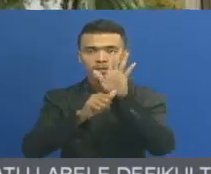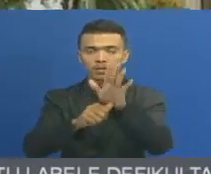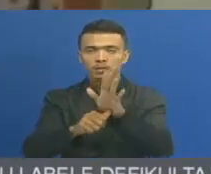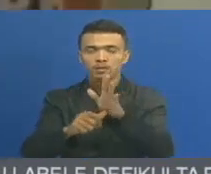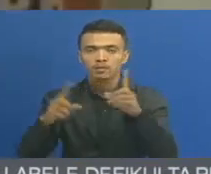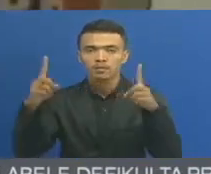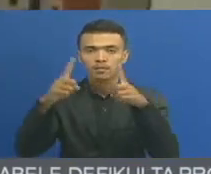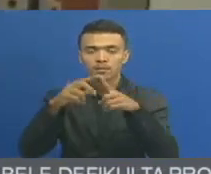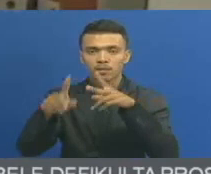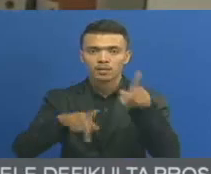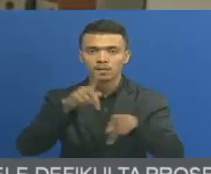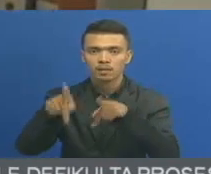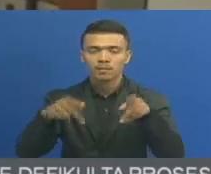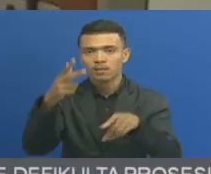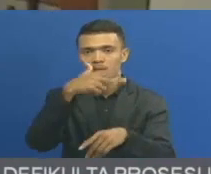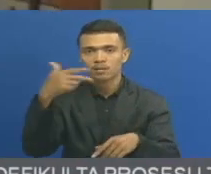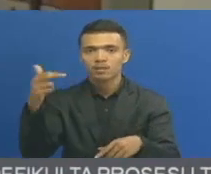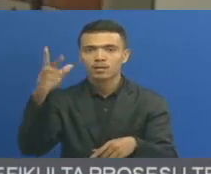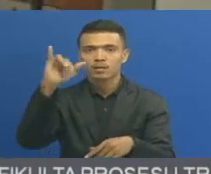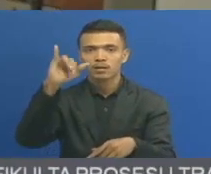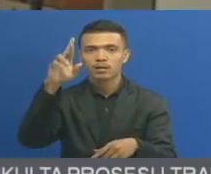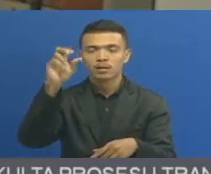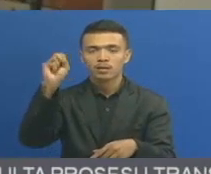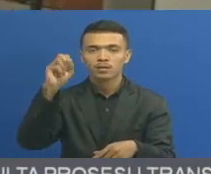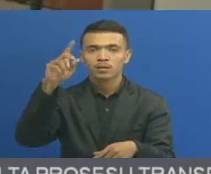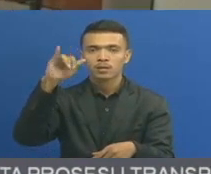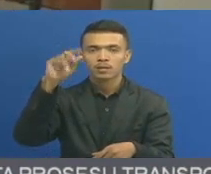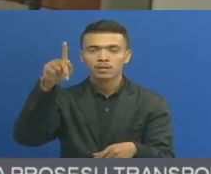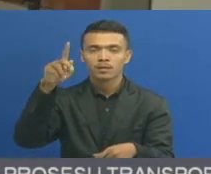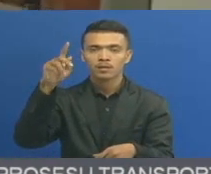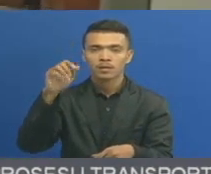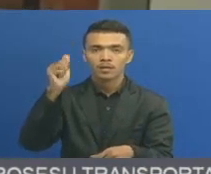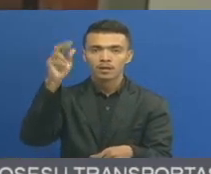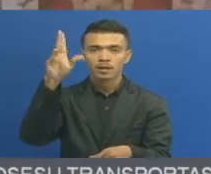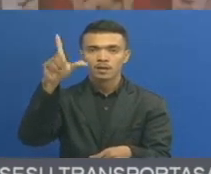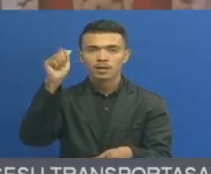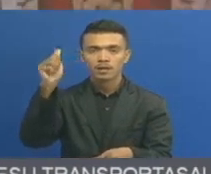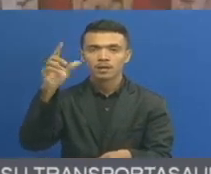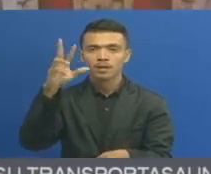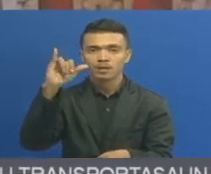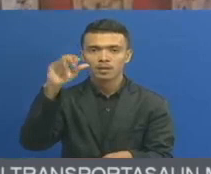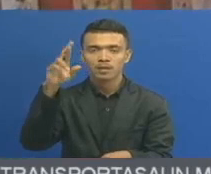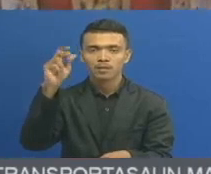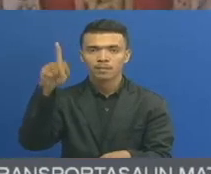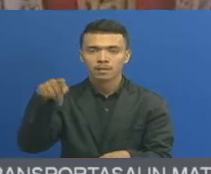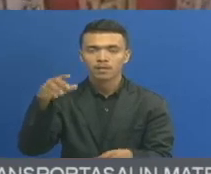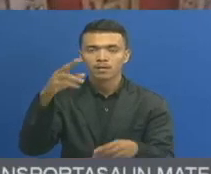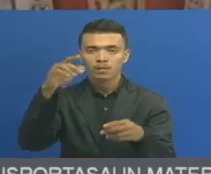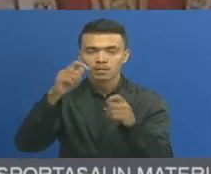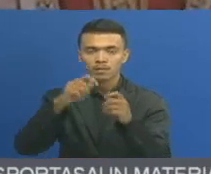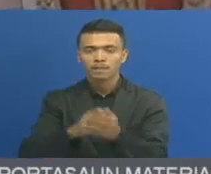periódica ba cidadão indonésia IRS, RP, IM, ALA, IRP no Timor